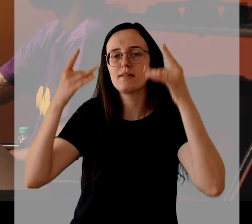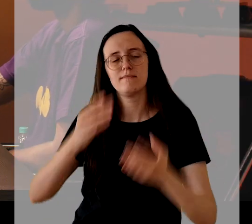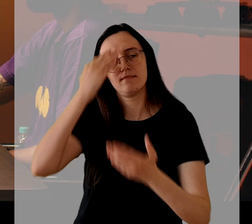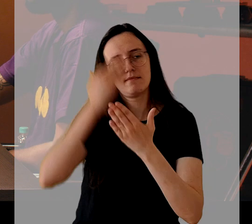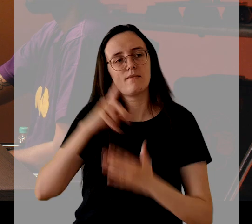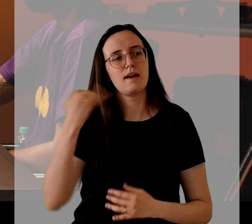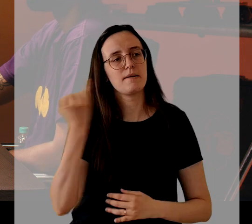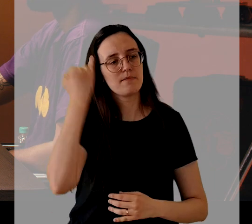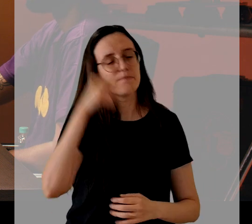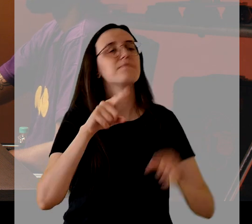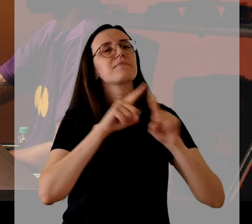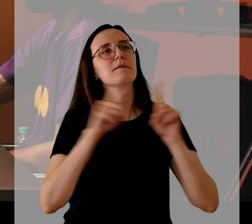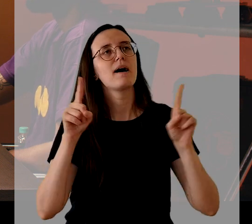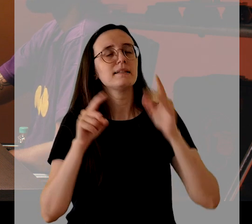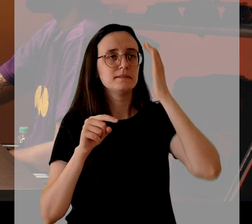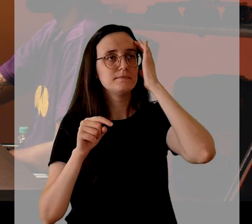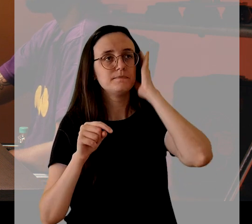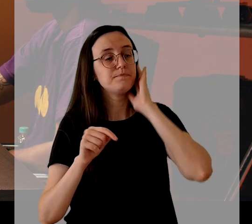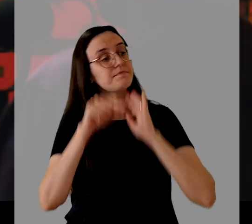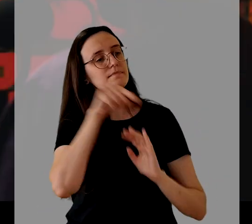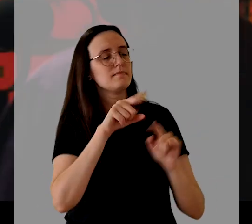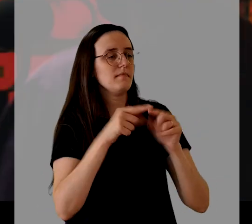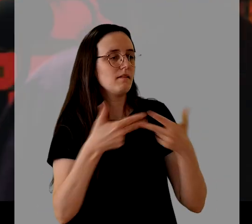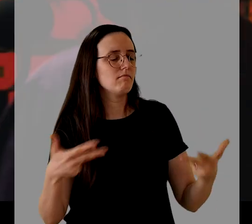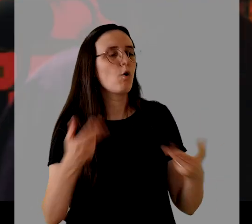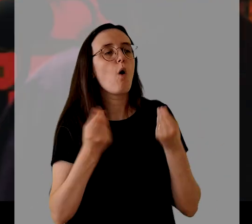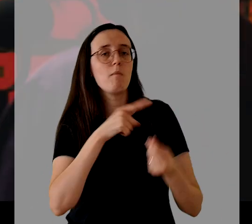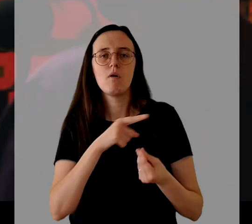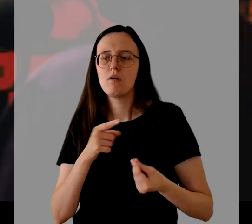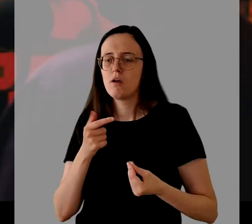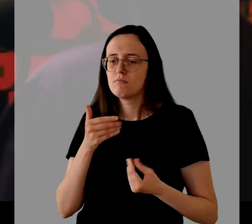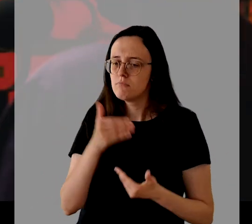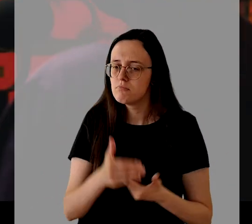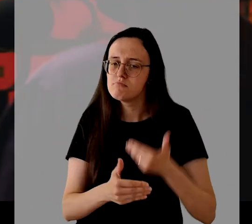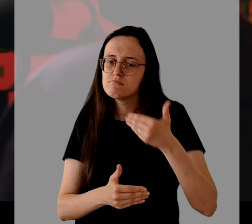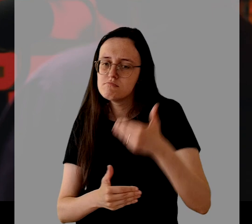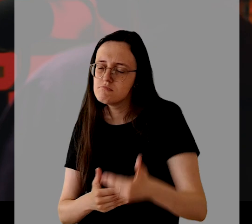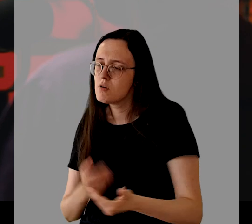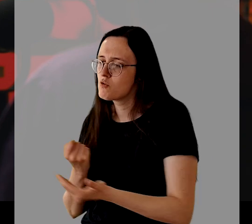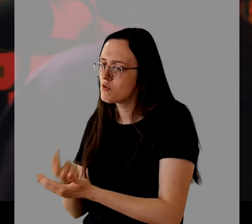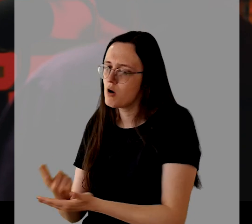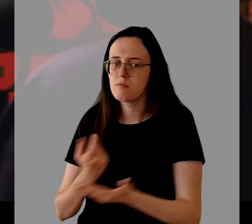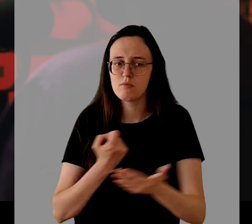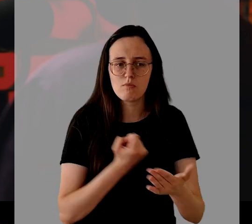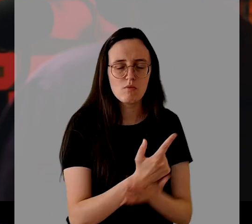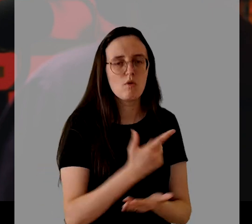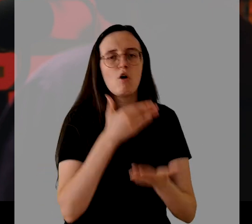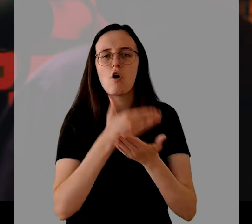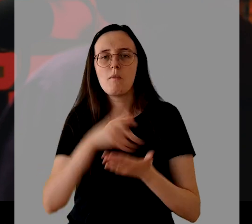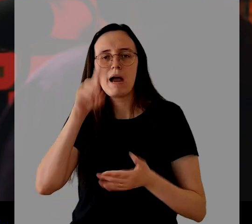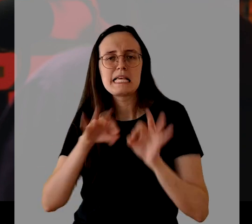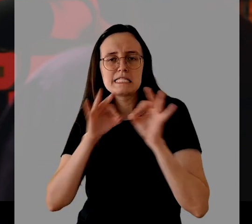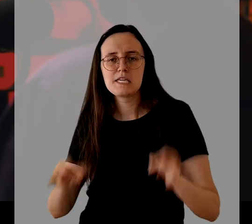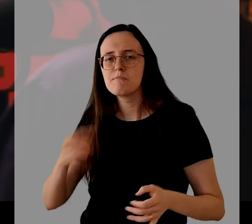orçamento. Então, acho bem importante isso. Mas esse equipamento, assim, você veio aos poucos adquirindo, começou